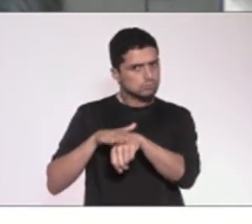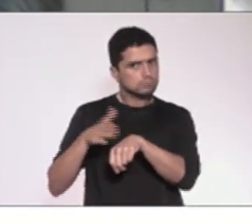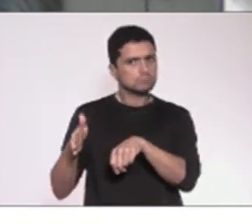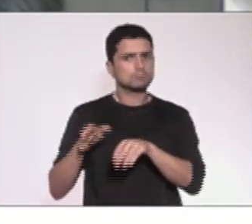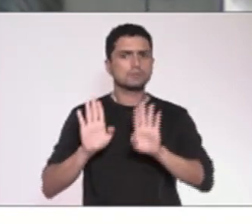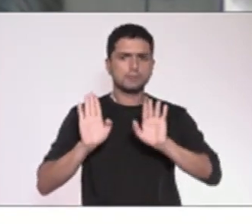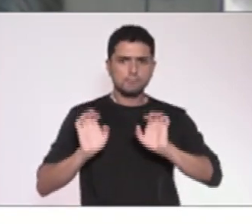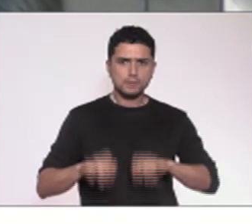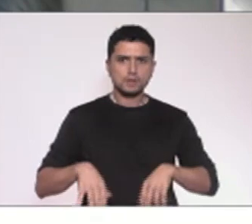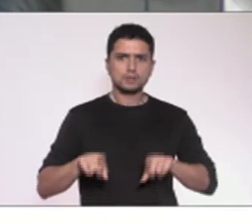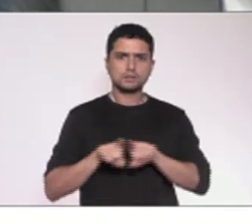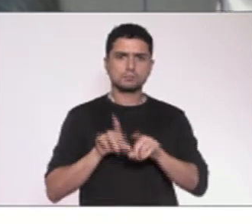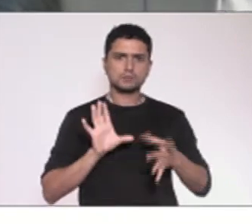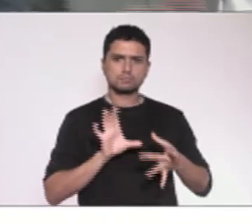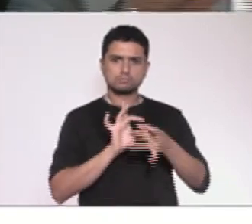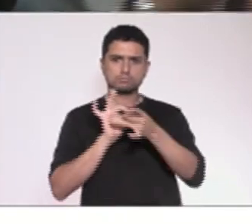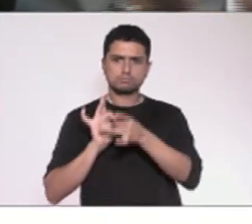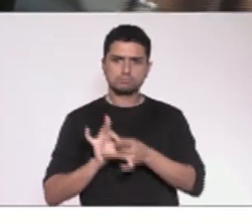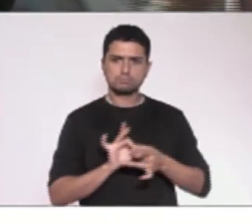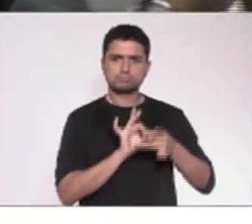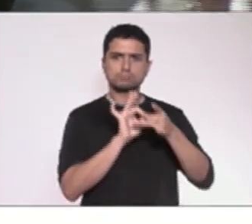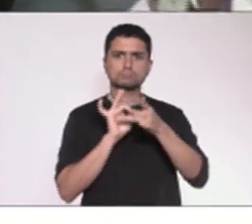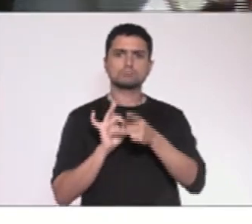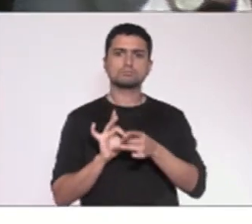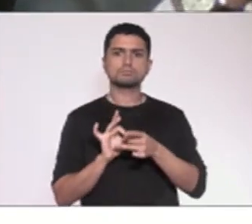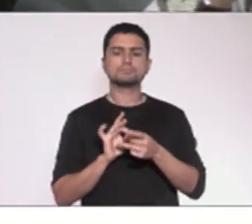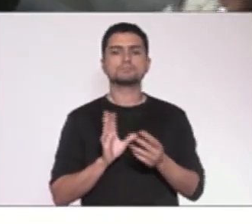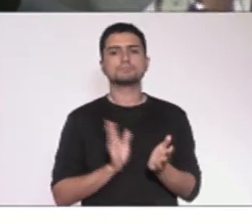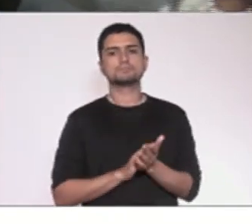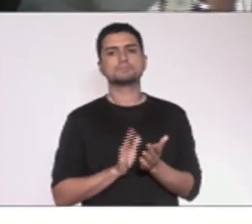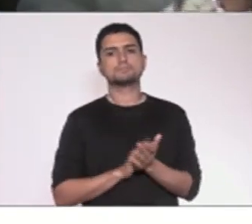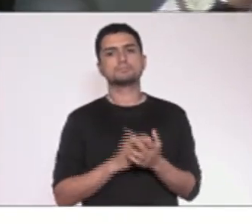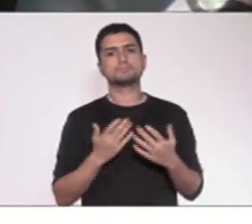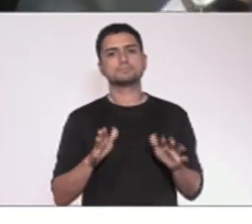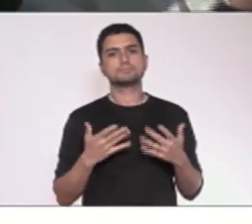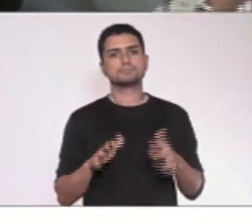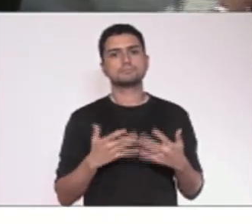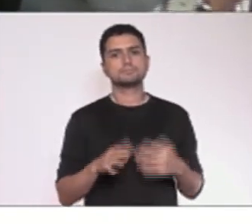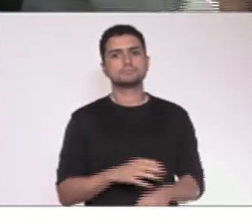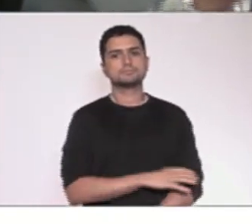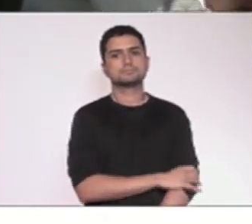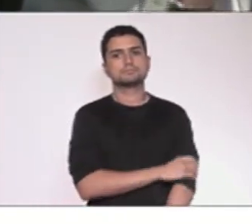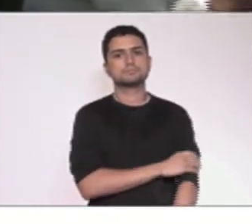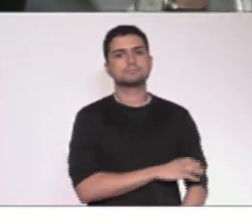forma harmônica. O Ministério... Muito obrigado.